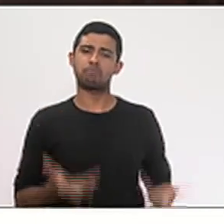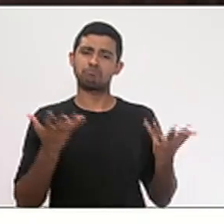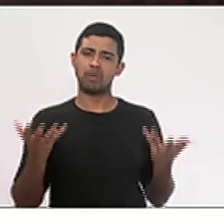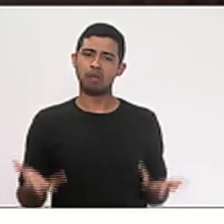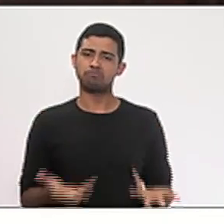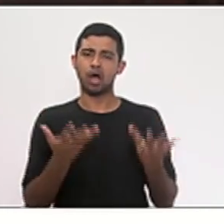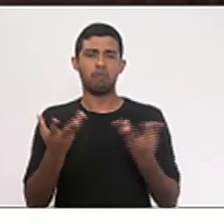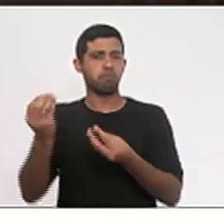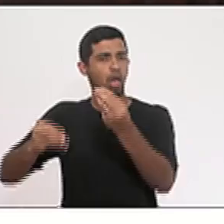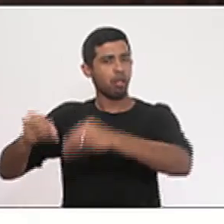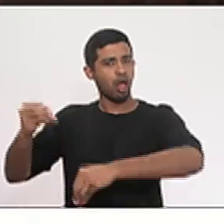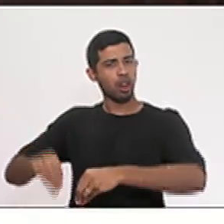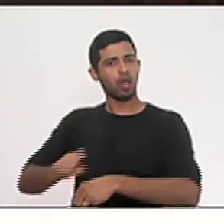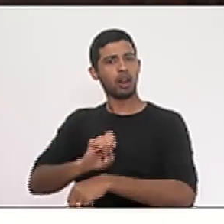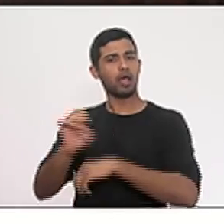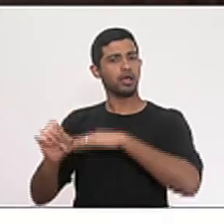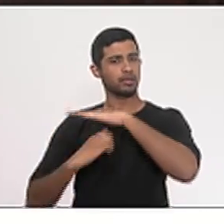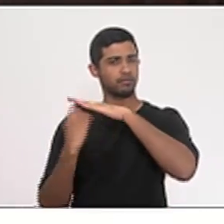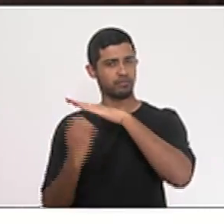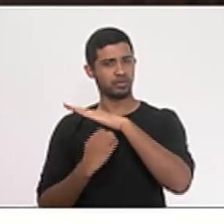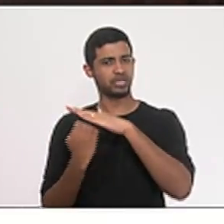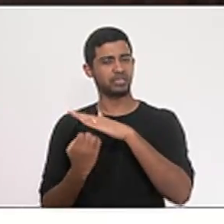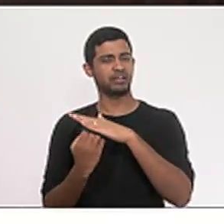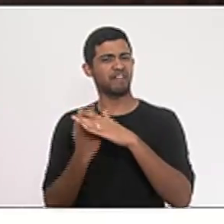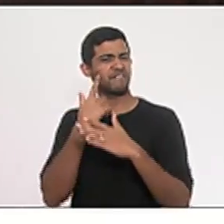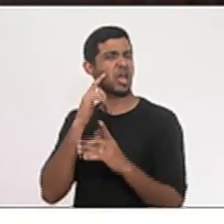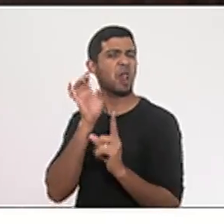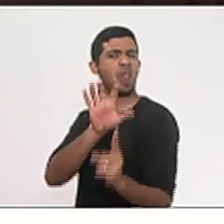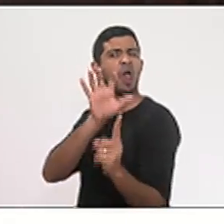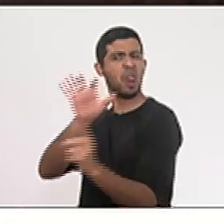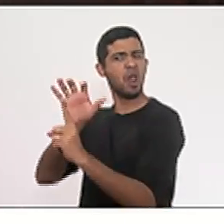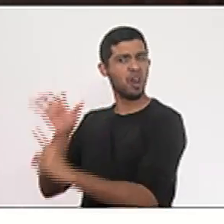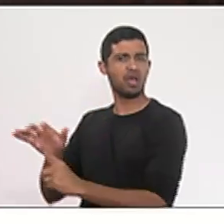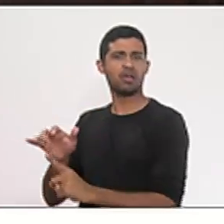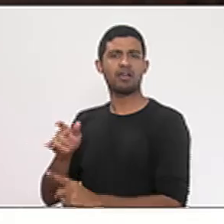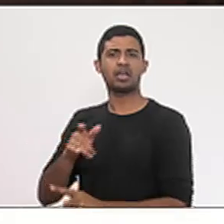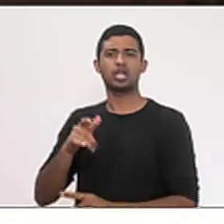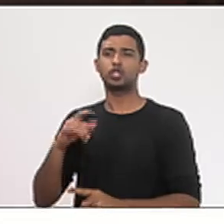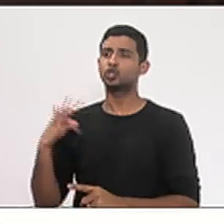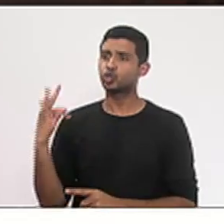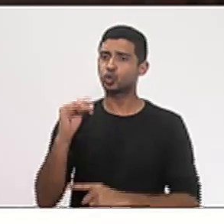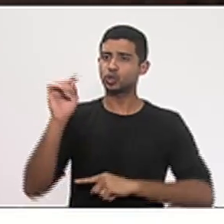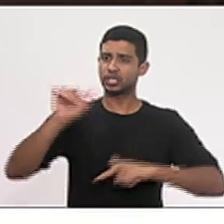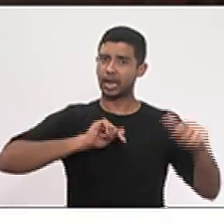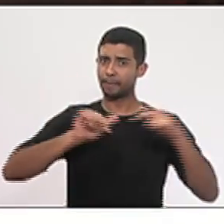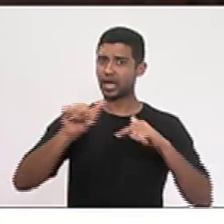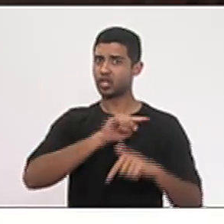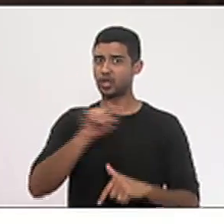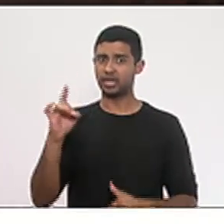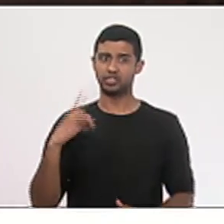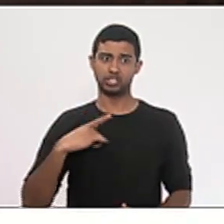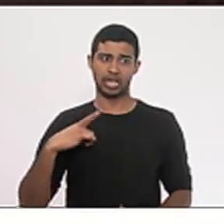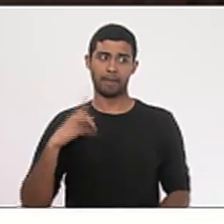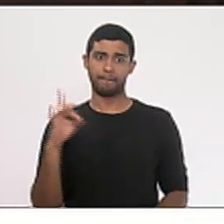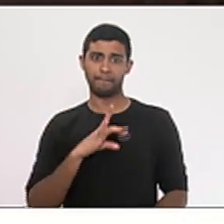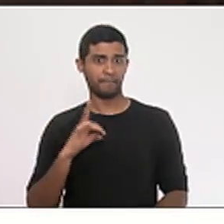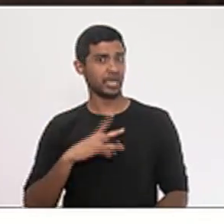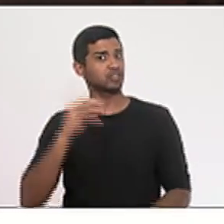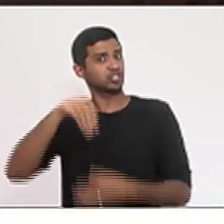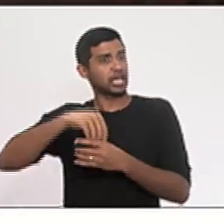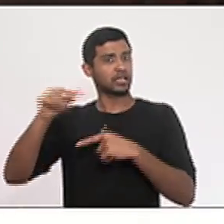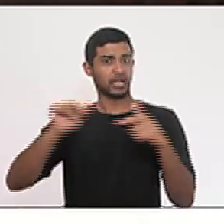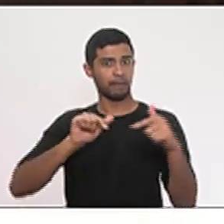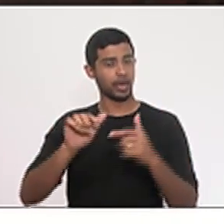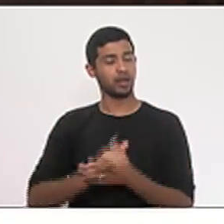da SEDAI e levando um clima de terror. Todo trabalhador da SEDAI tem medo de estar na SEDAI.